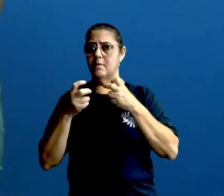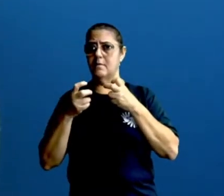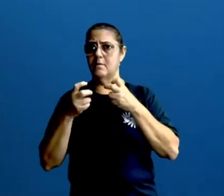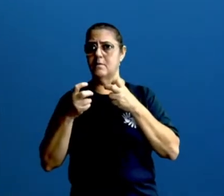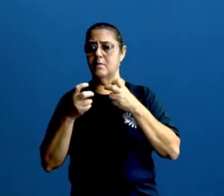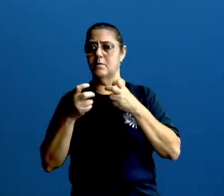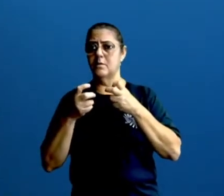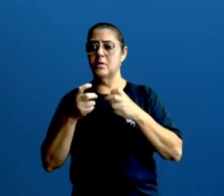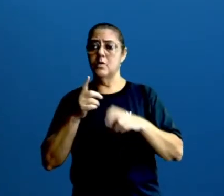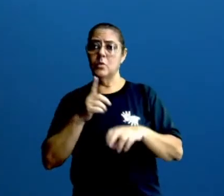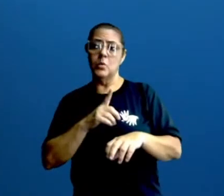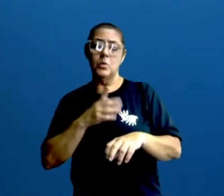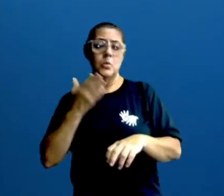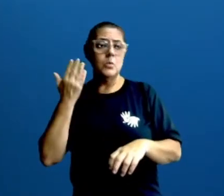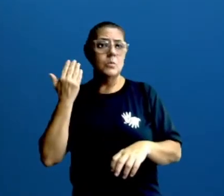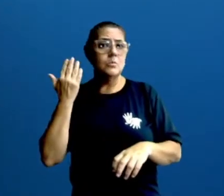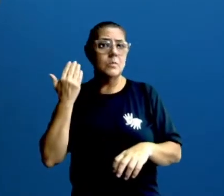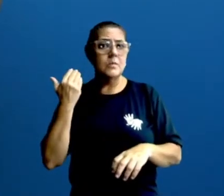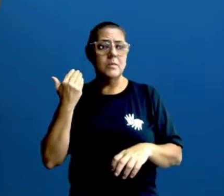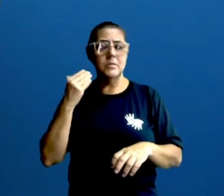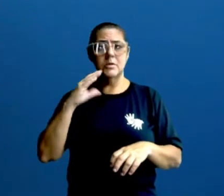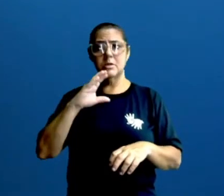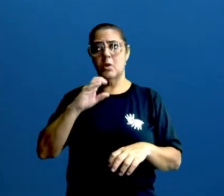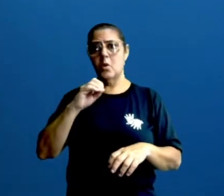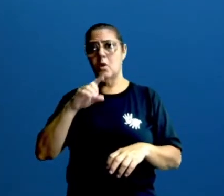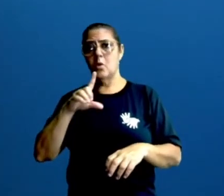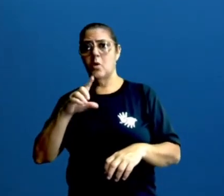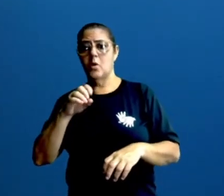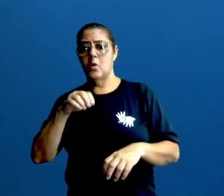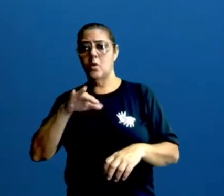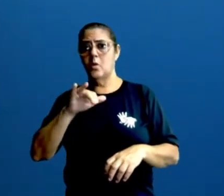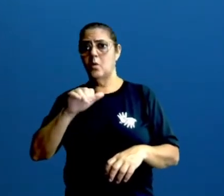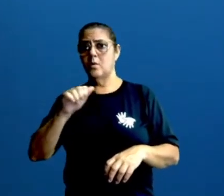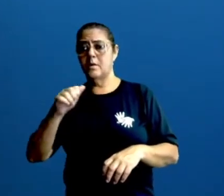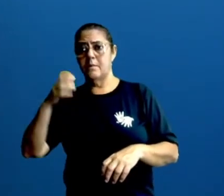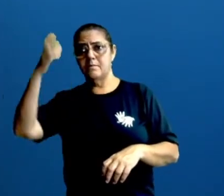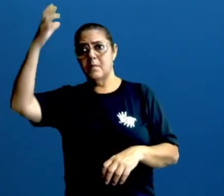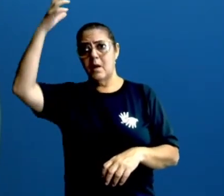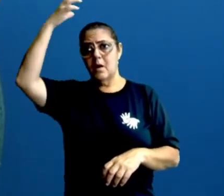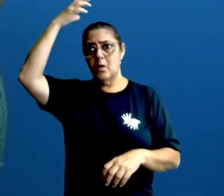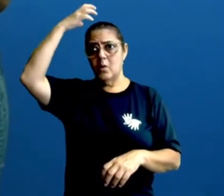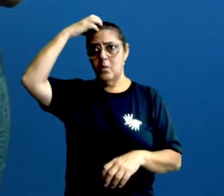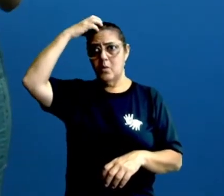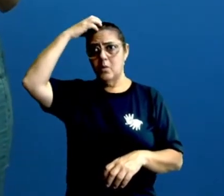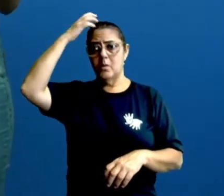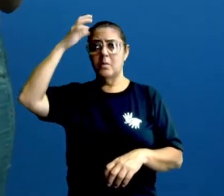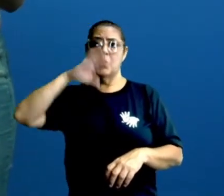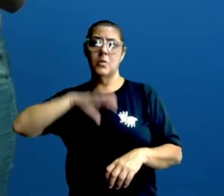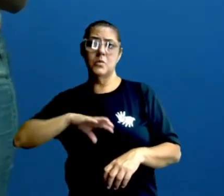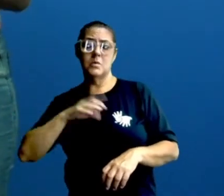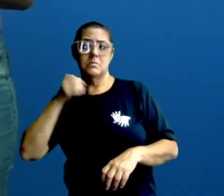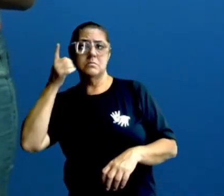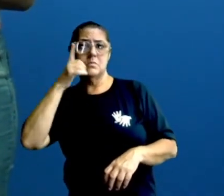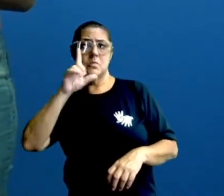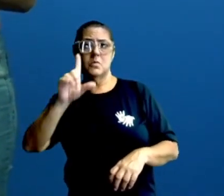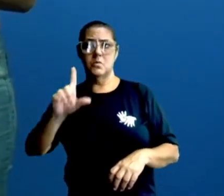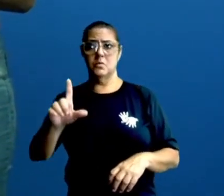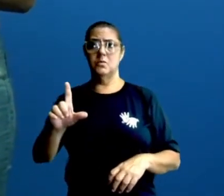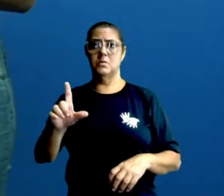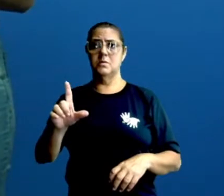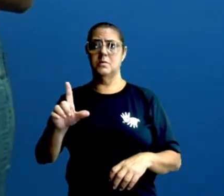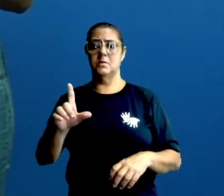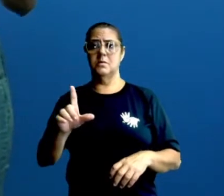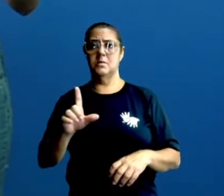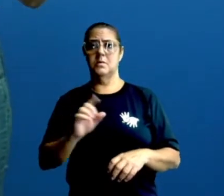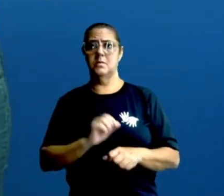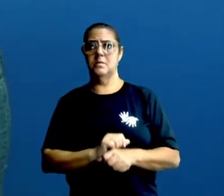que durante o período colonial, a coroa portuguesa, o Império Português, conseguiu